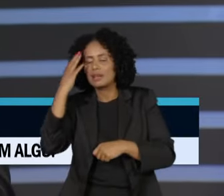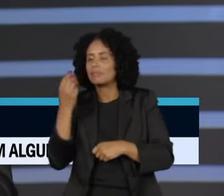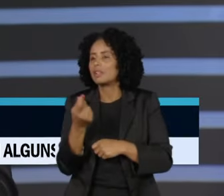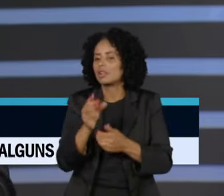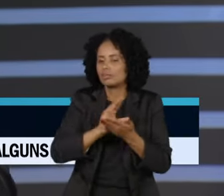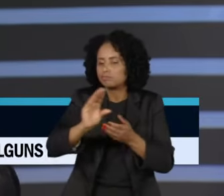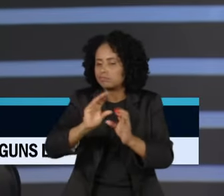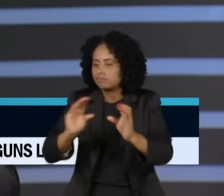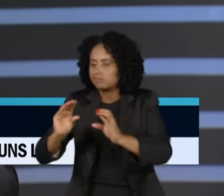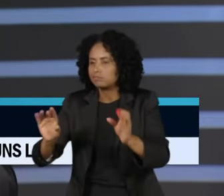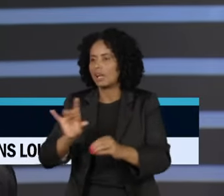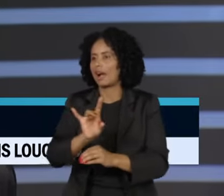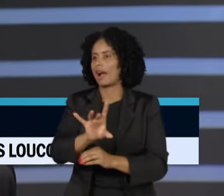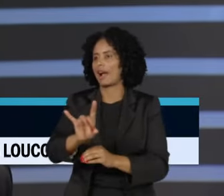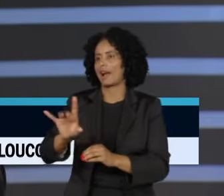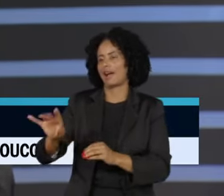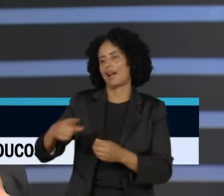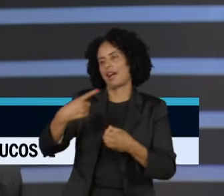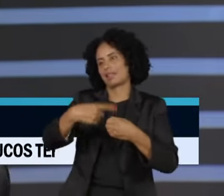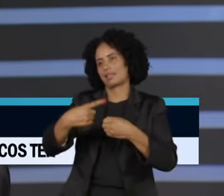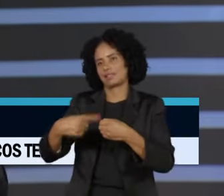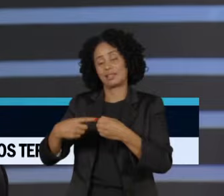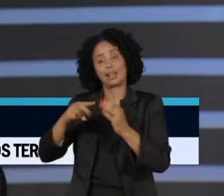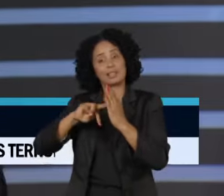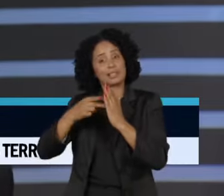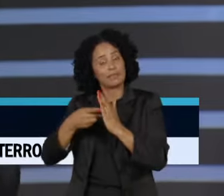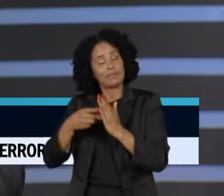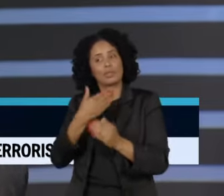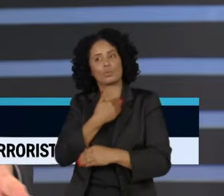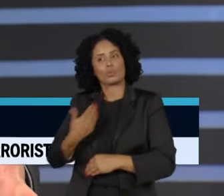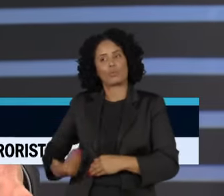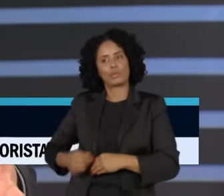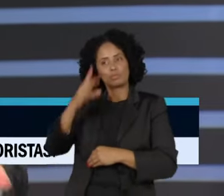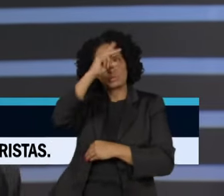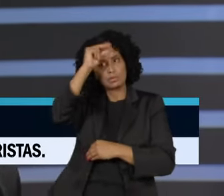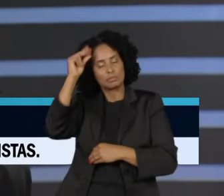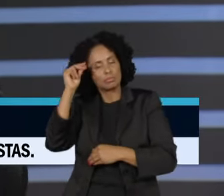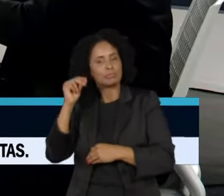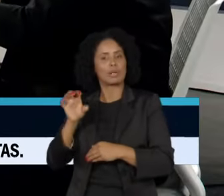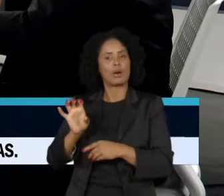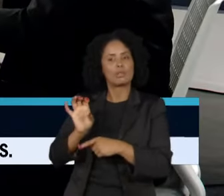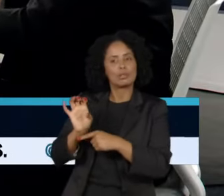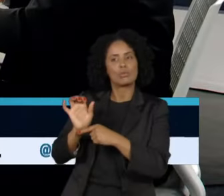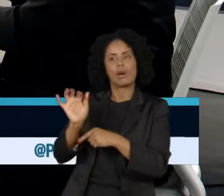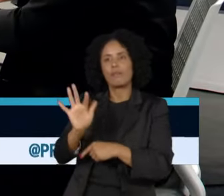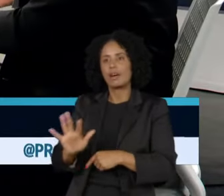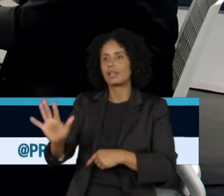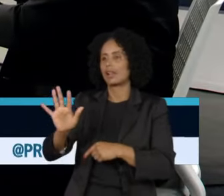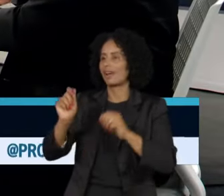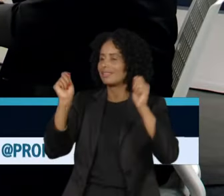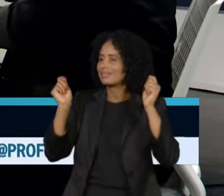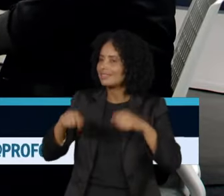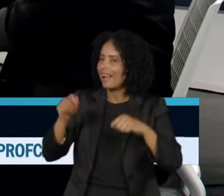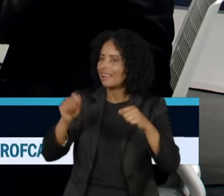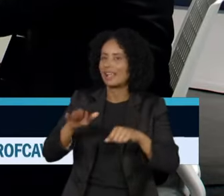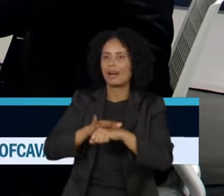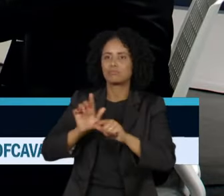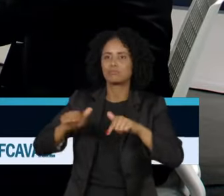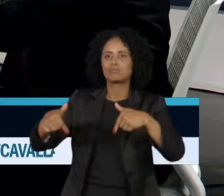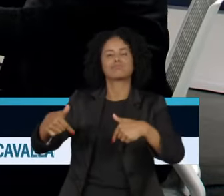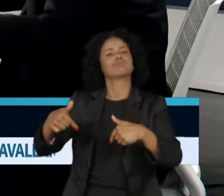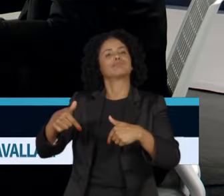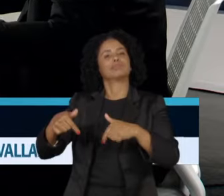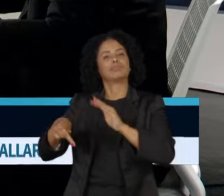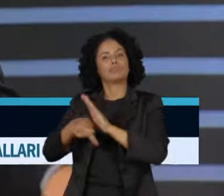cidade. Significa também que, o governo municipal, estadual ou federal vai ser mais capaz de implementar políticas de educação,